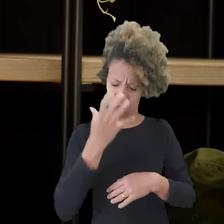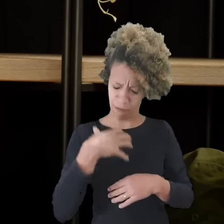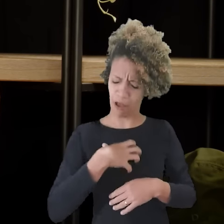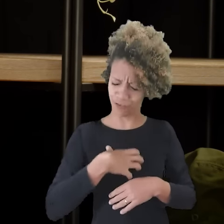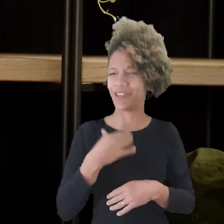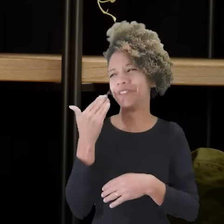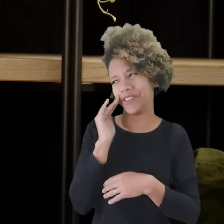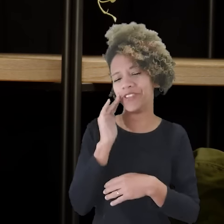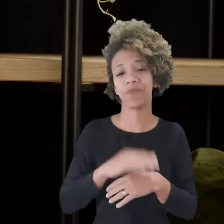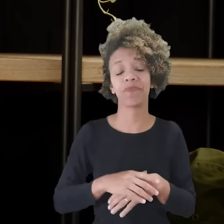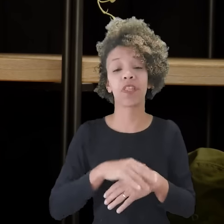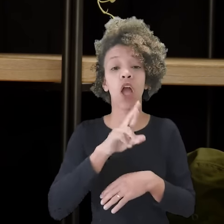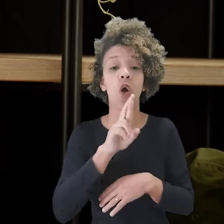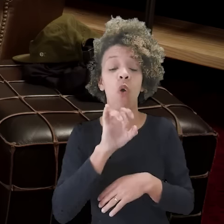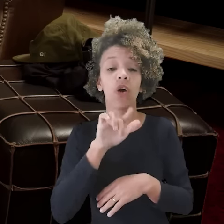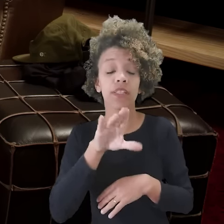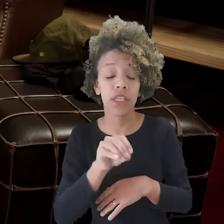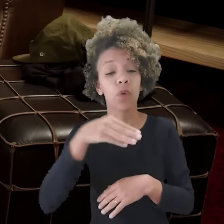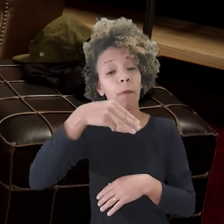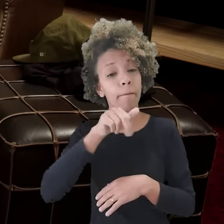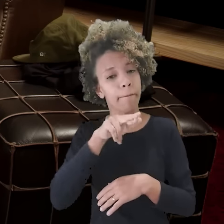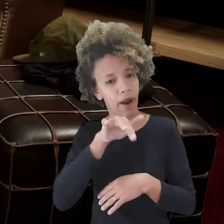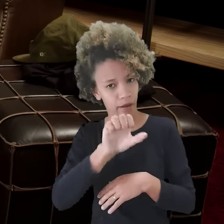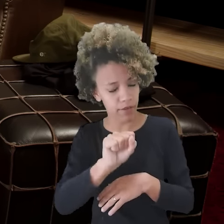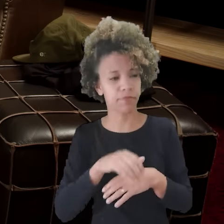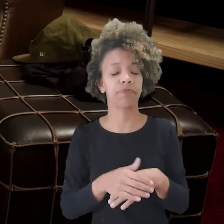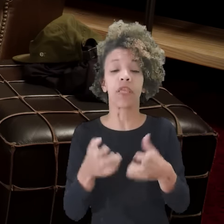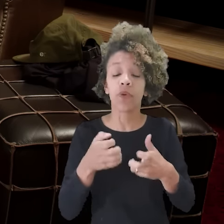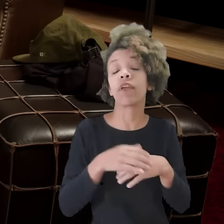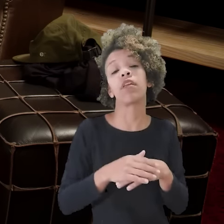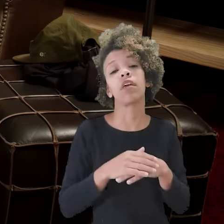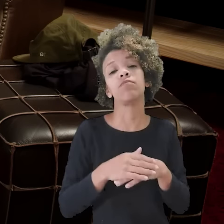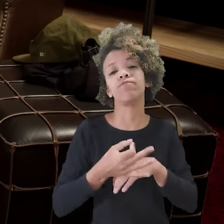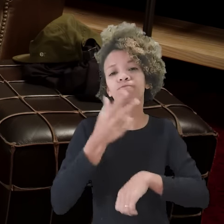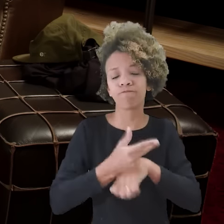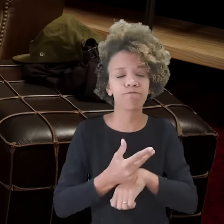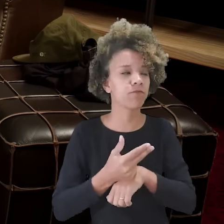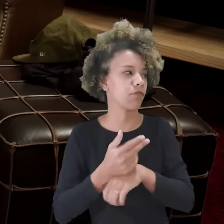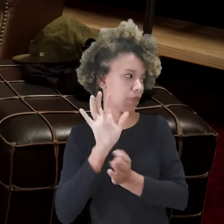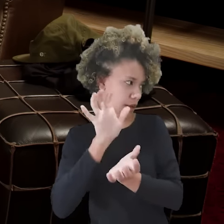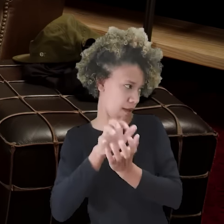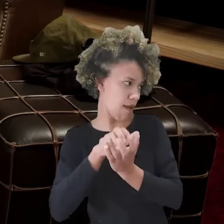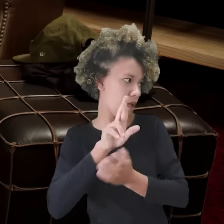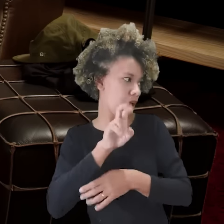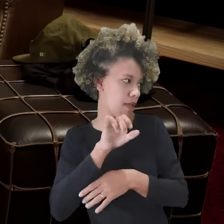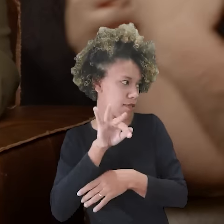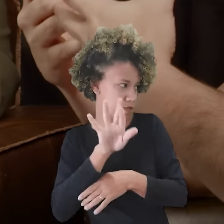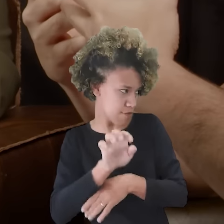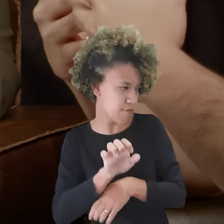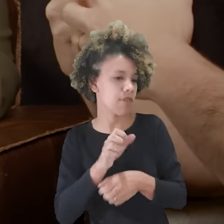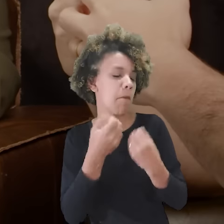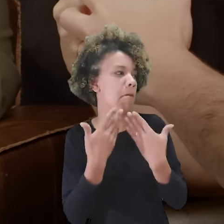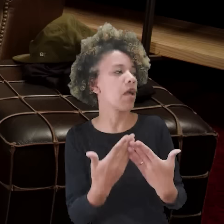bom Rodrigo Marques a gente cara eu eu eu queria criar um agir sobre Recife que eu acho que é um tema que você fala